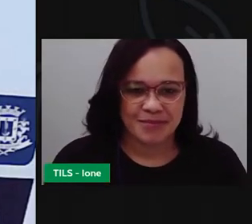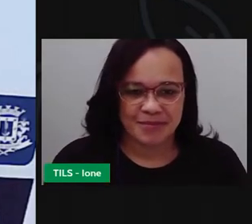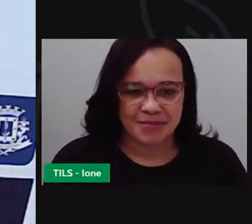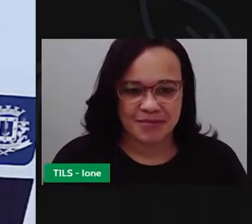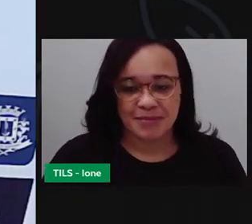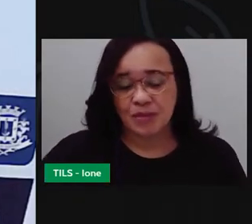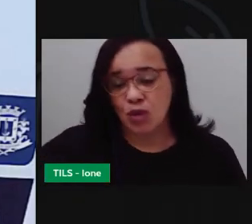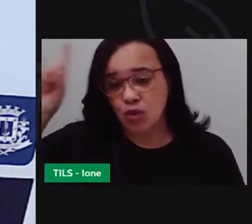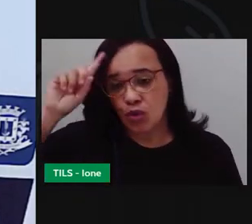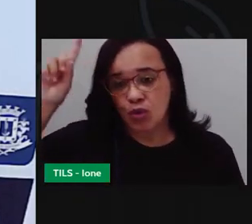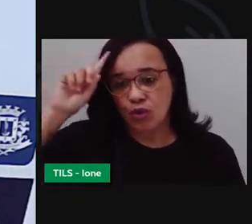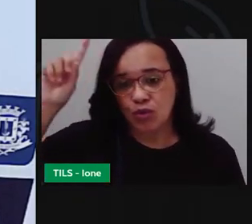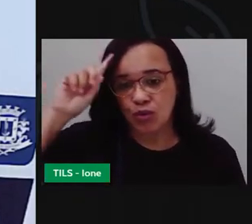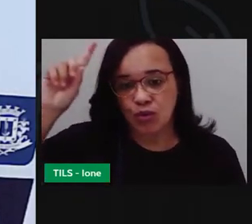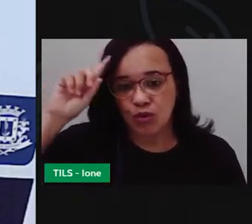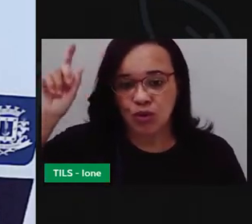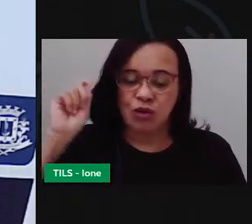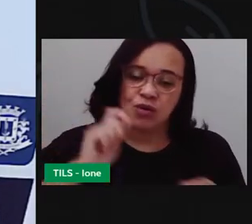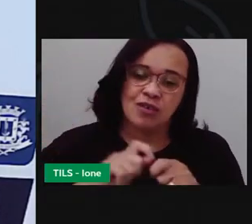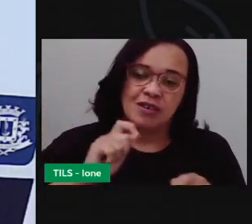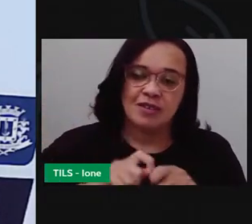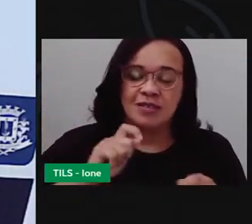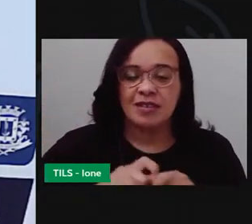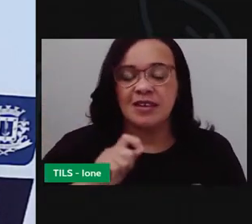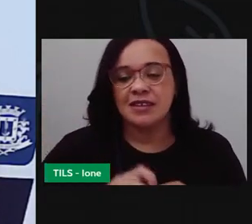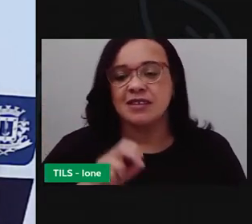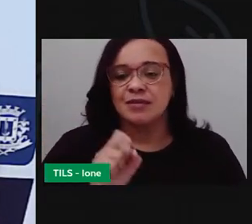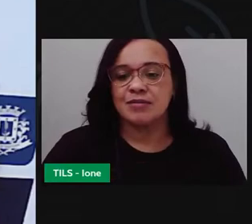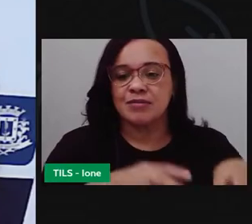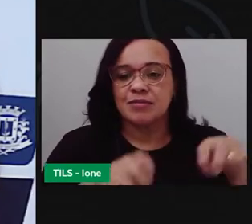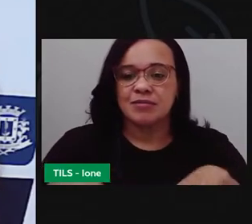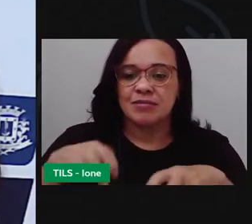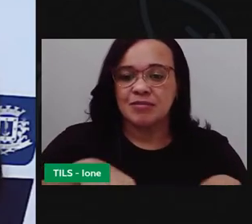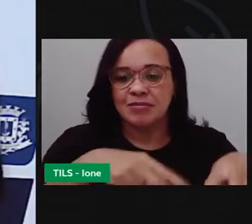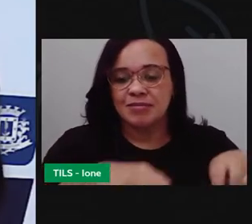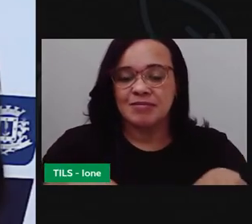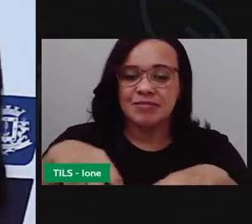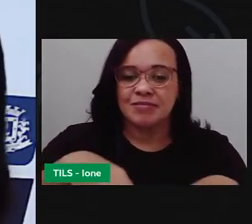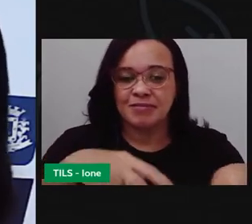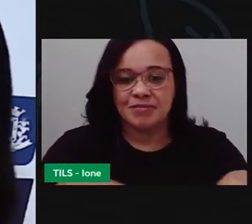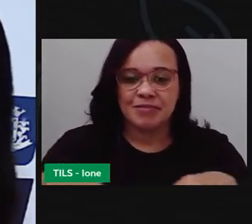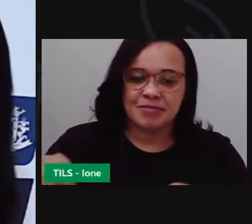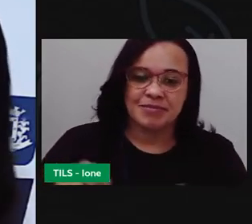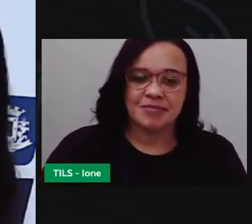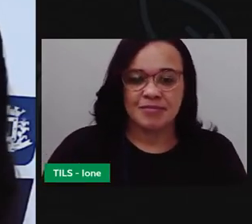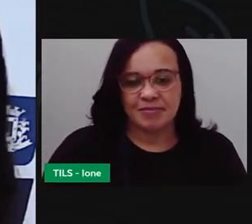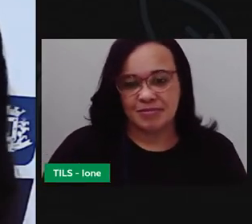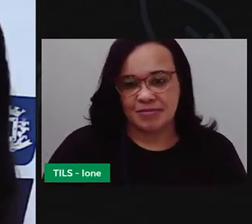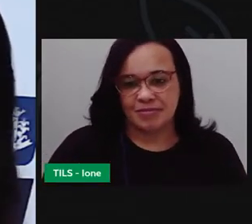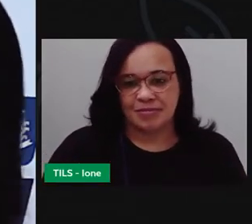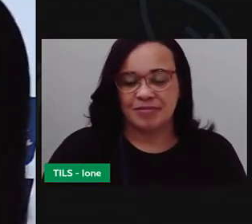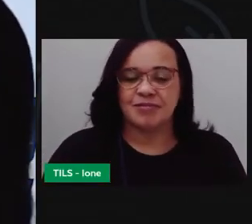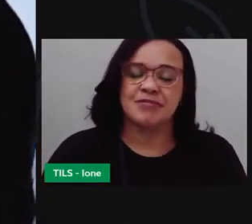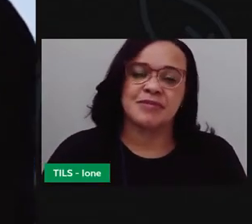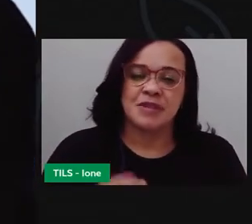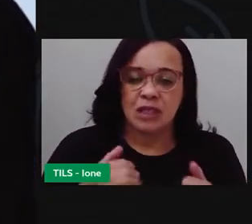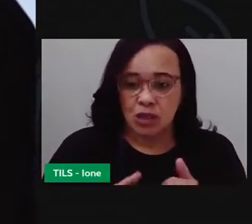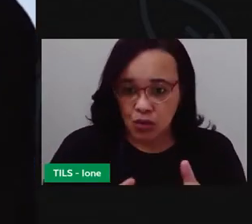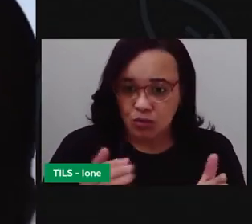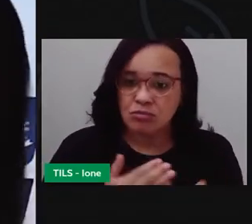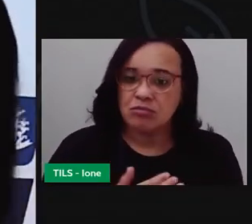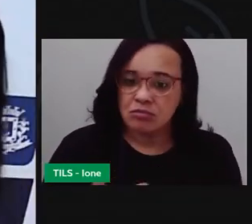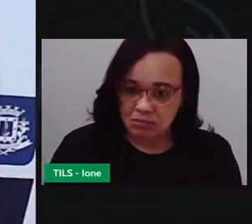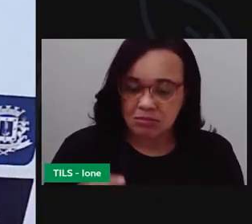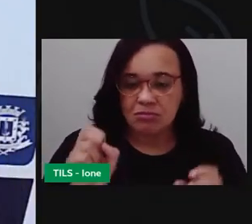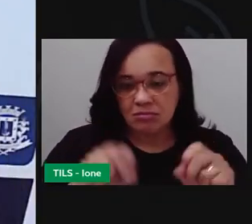Todos os dias fazia caminhada comprida, de pé em pé, de um morro partia e seguia na